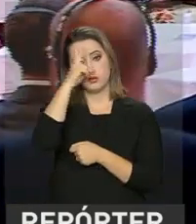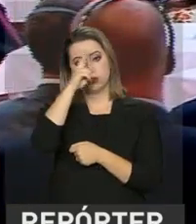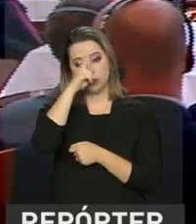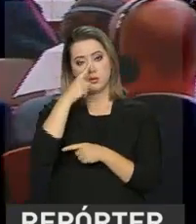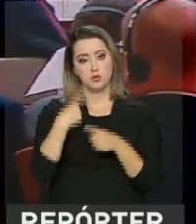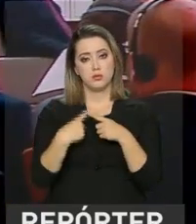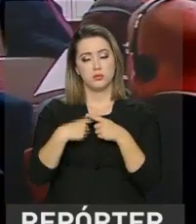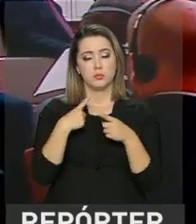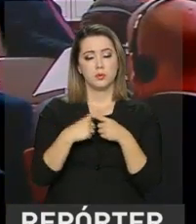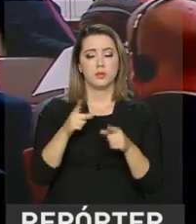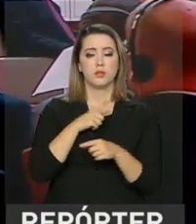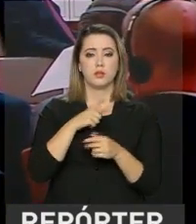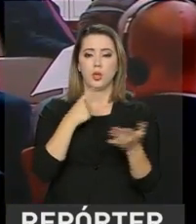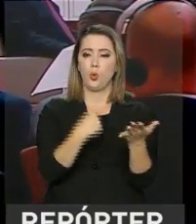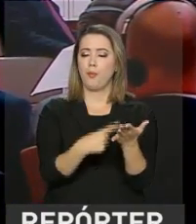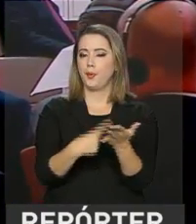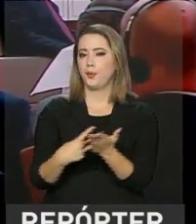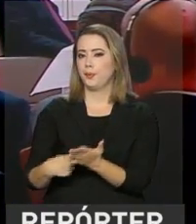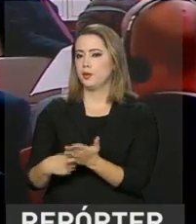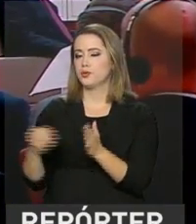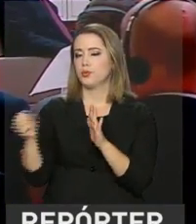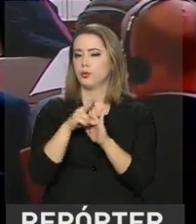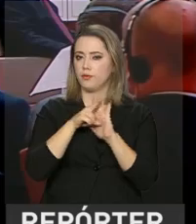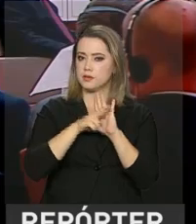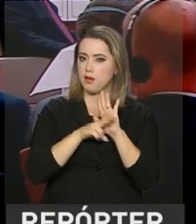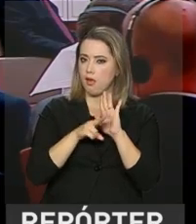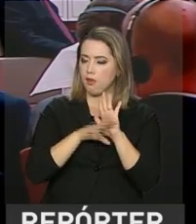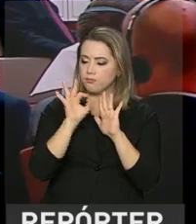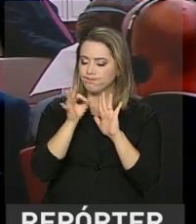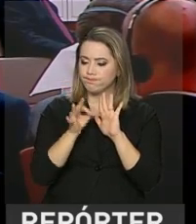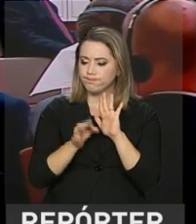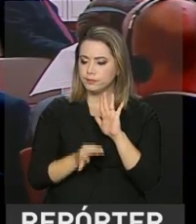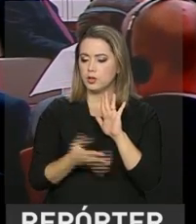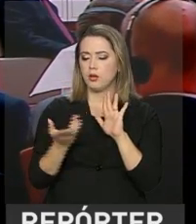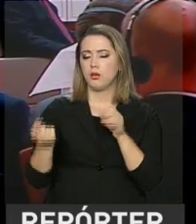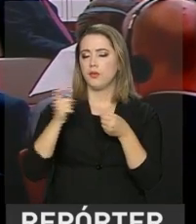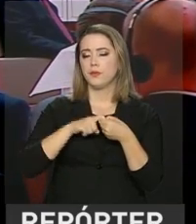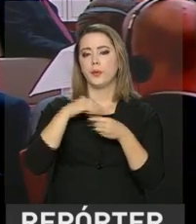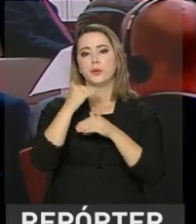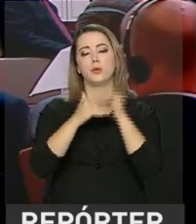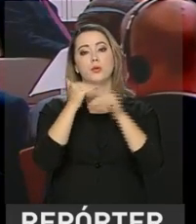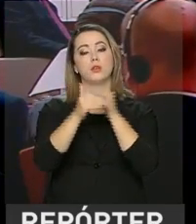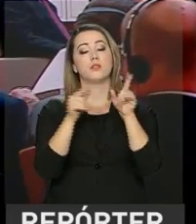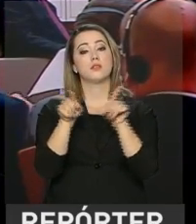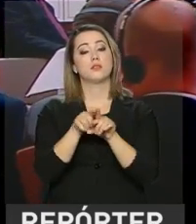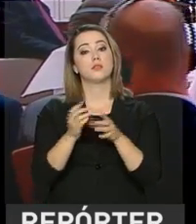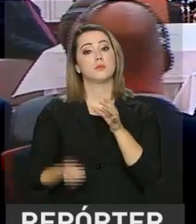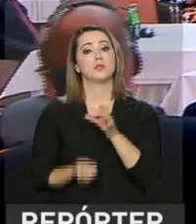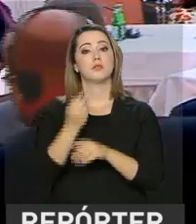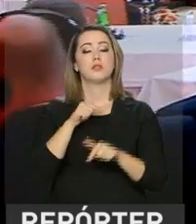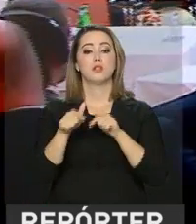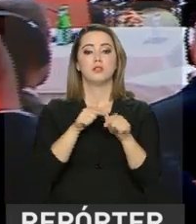graças a uma ambiciosa agenda de reformas que traz de volta o crescimento e o